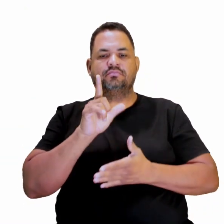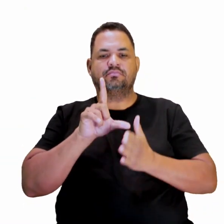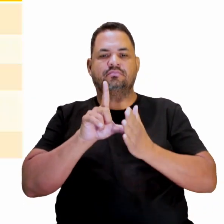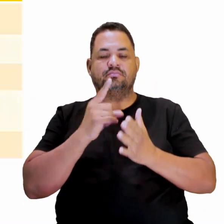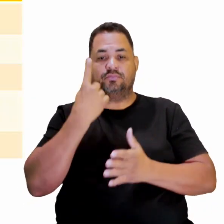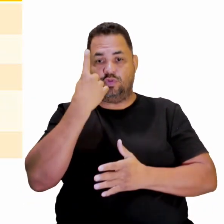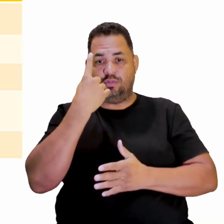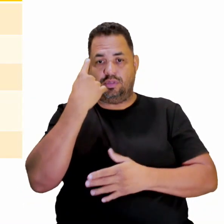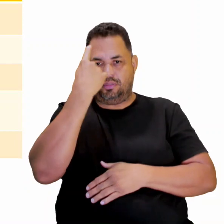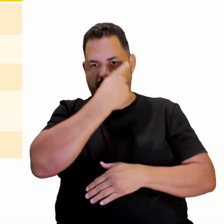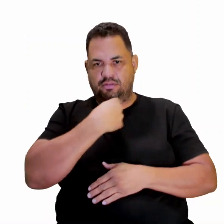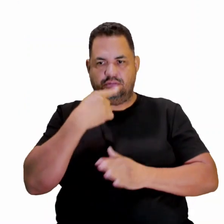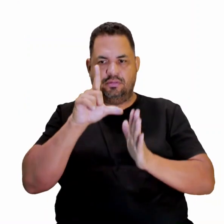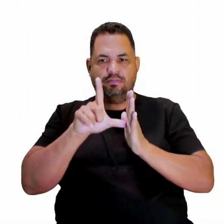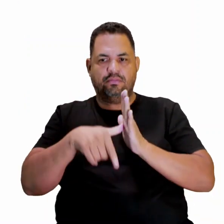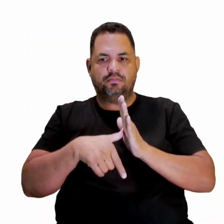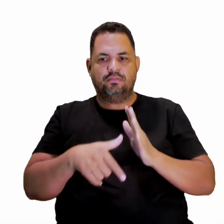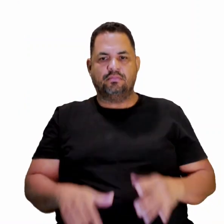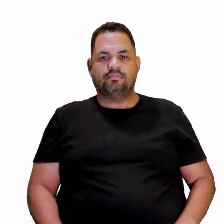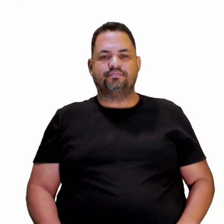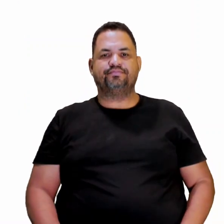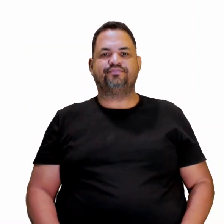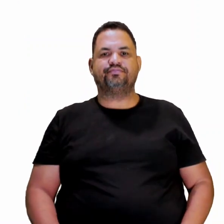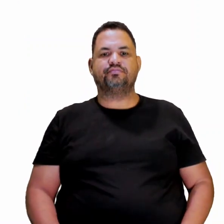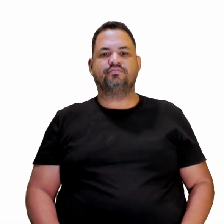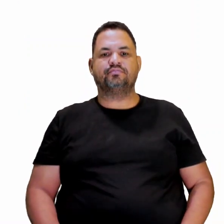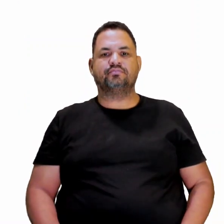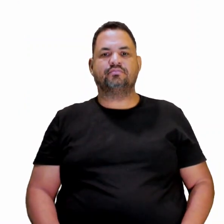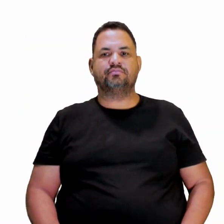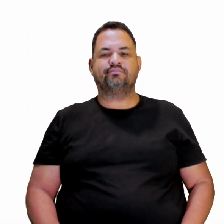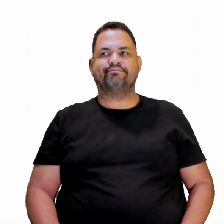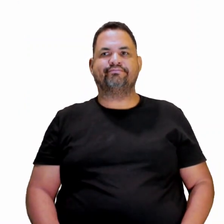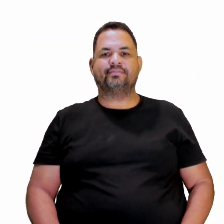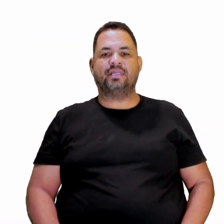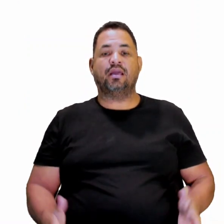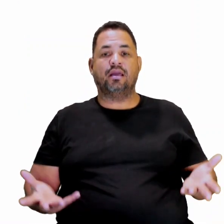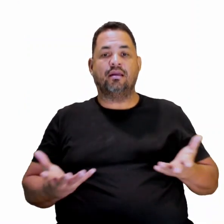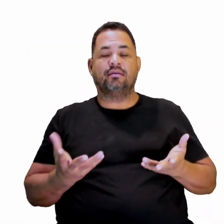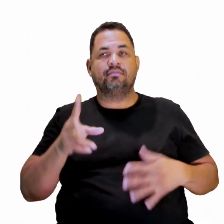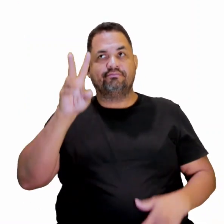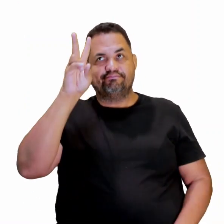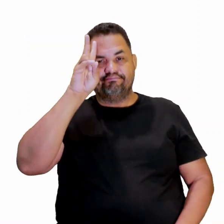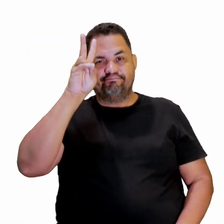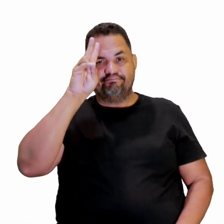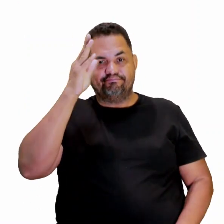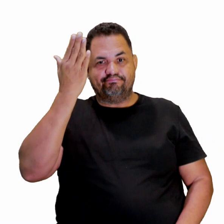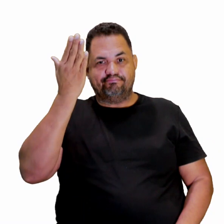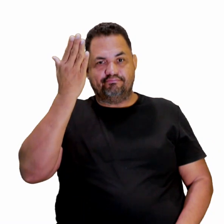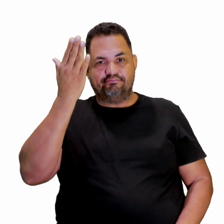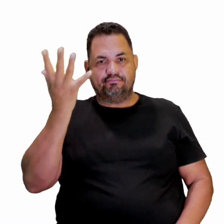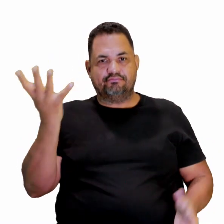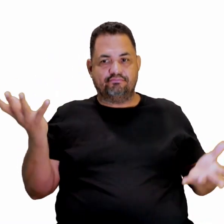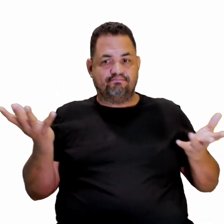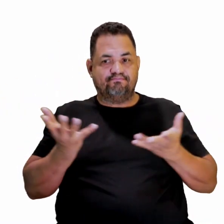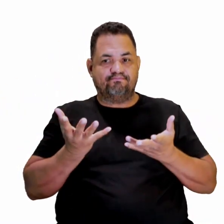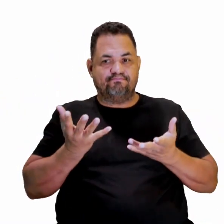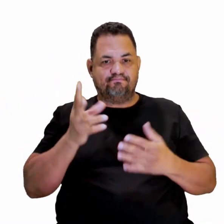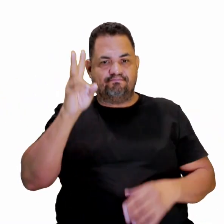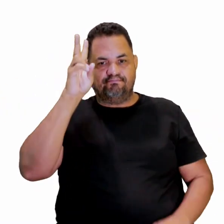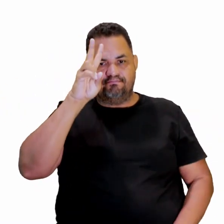hora atrasado. Inclusive, eu nem me toquei. Agora que eu me toquei, agora que eu fui